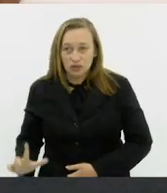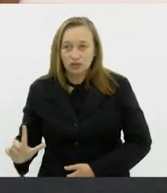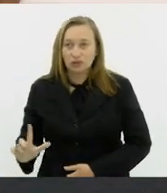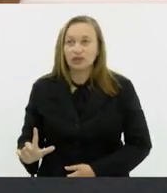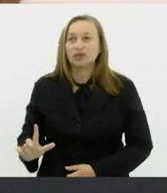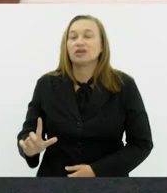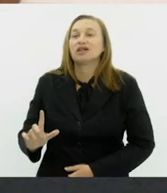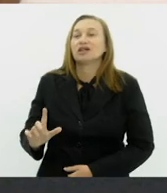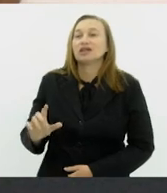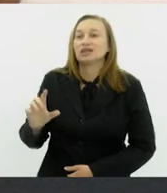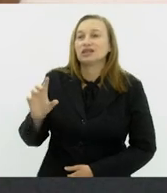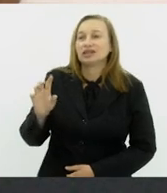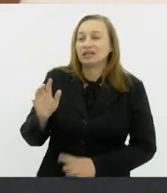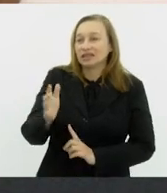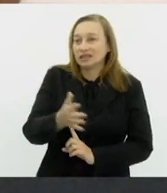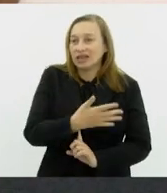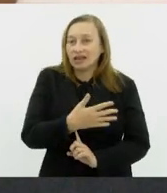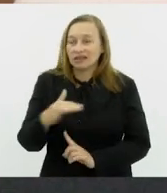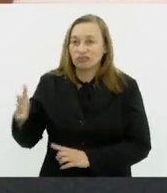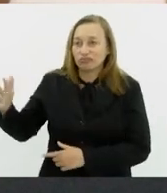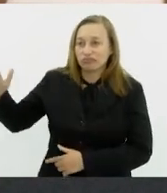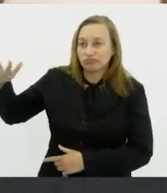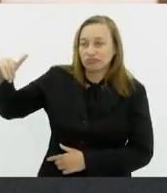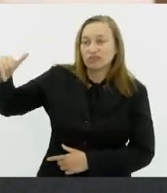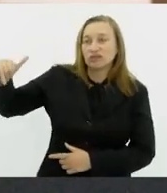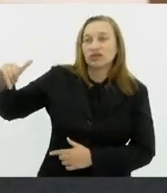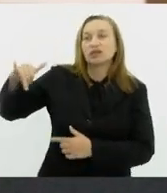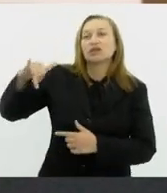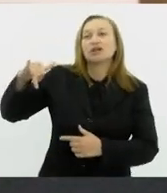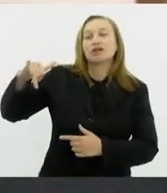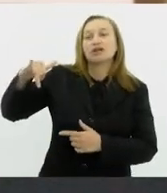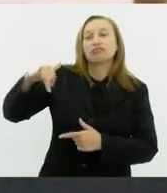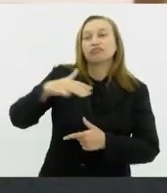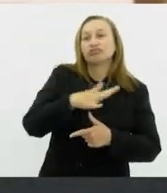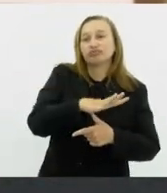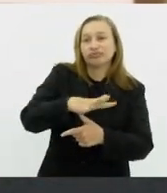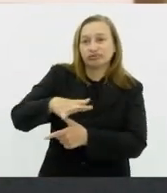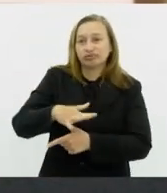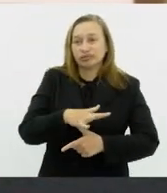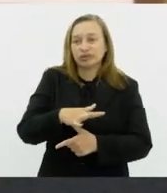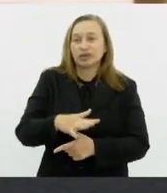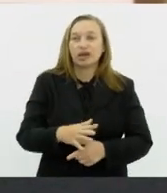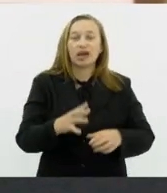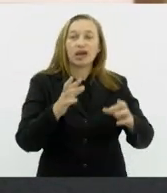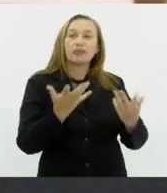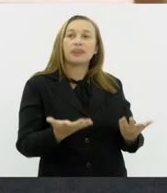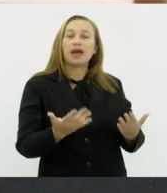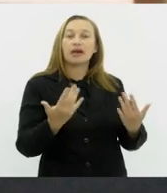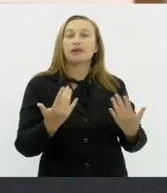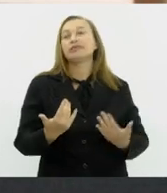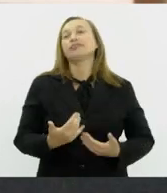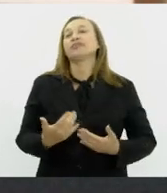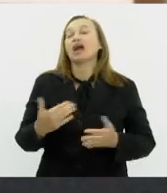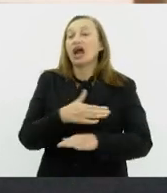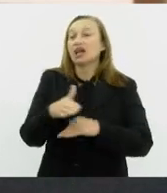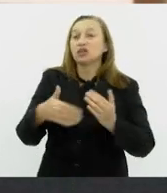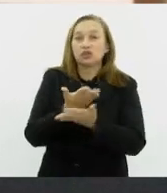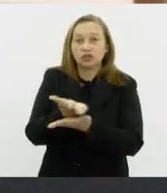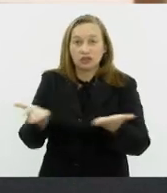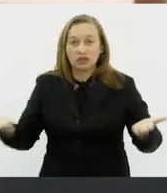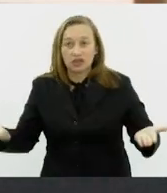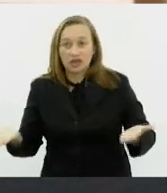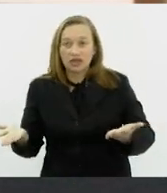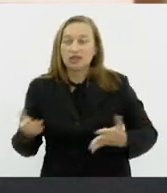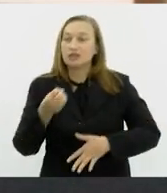Turismo. Minhas saudações ao deputado Carlos Mink, ao representante do Ministério Público Federal, às autoridades aqui